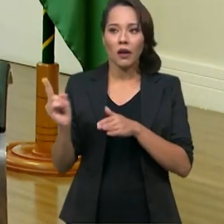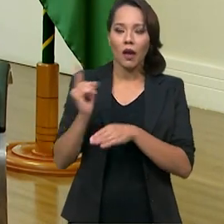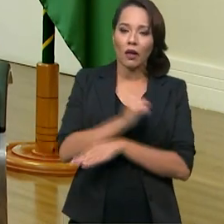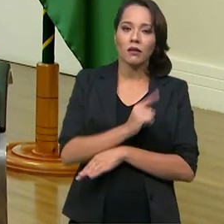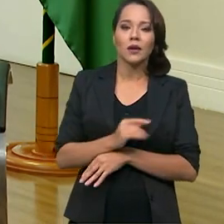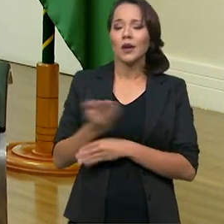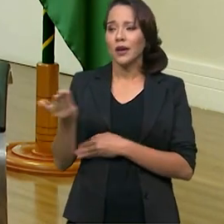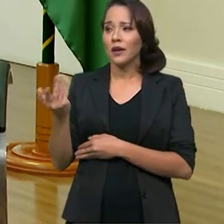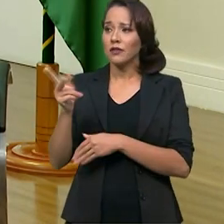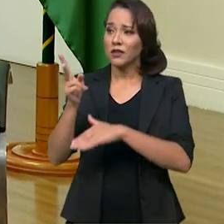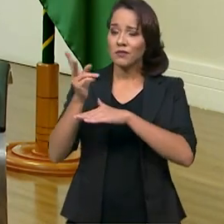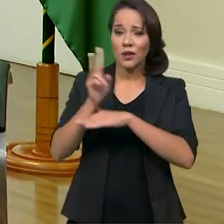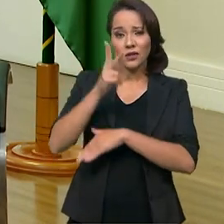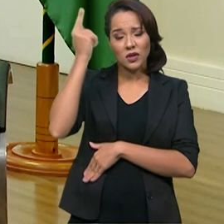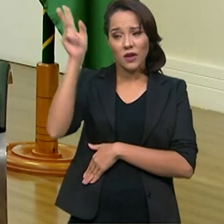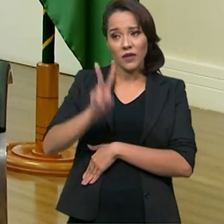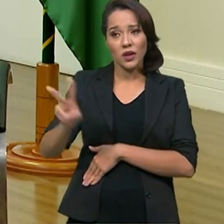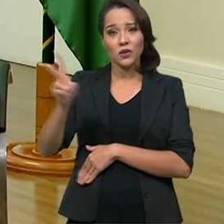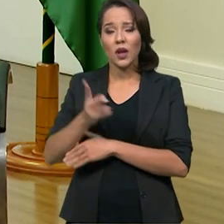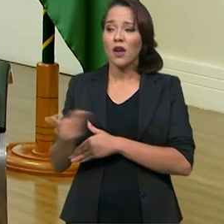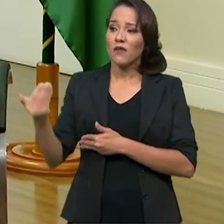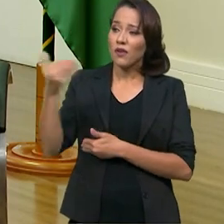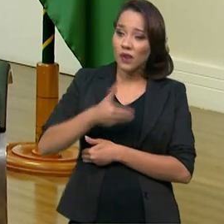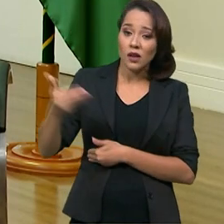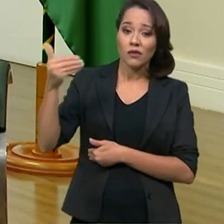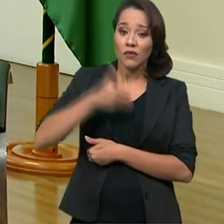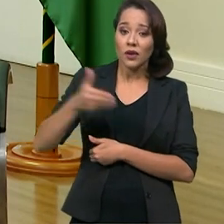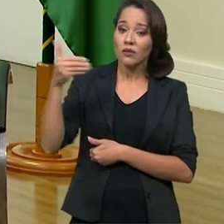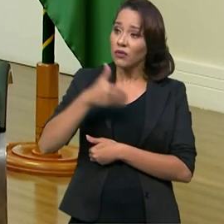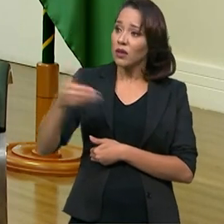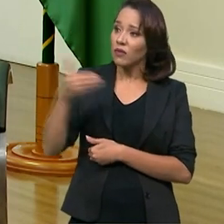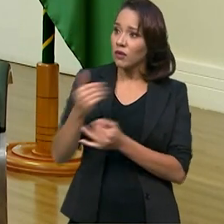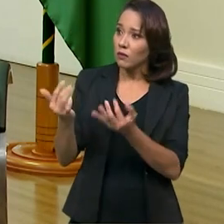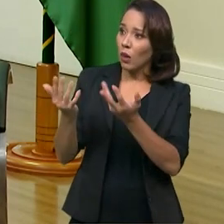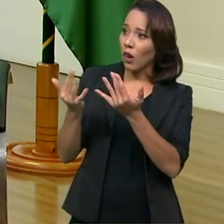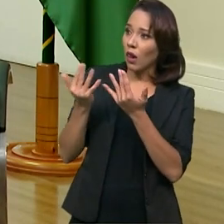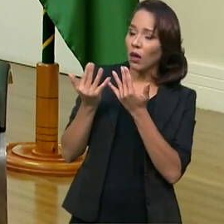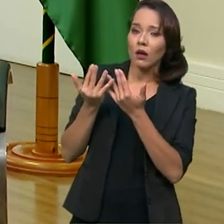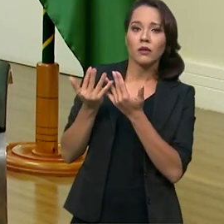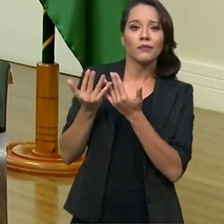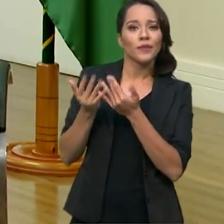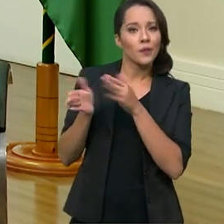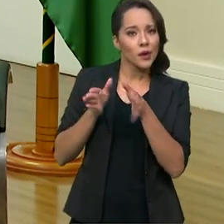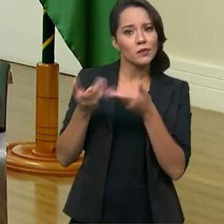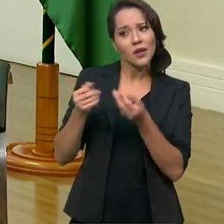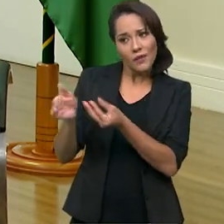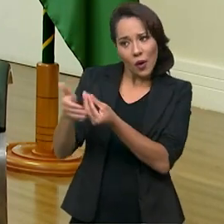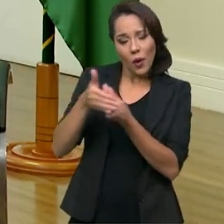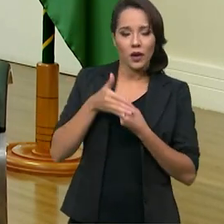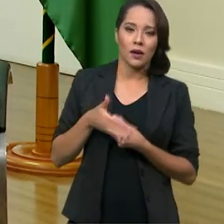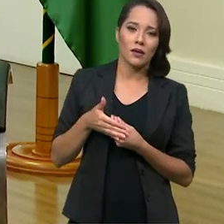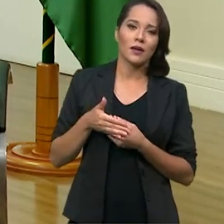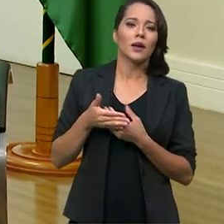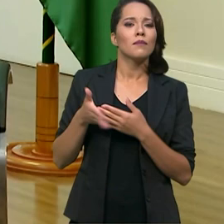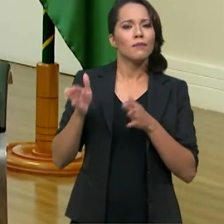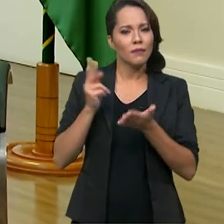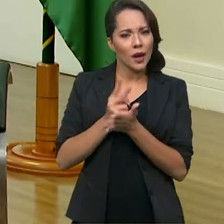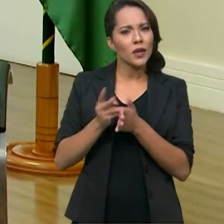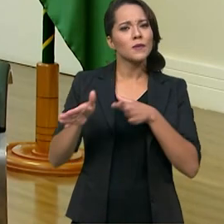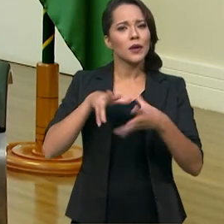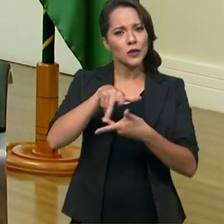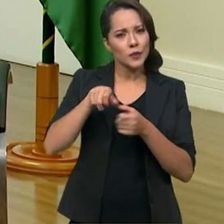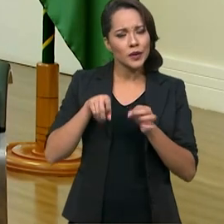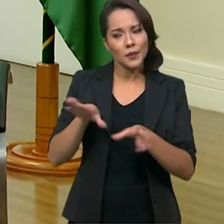foi chegando venezuelanos, e essas pessoas precisavam ser acolhidas. Então, mesmo durante esse período todo de pandemia, nós acolhemos essas